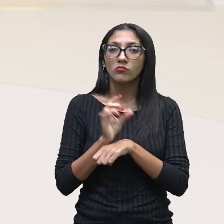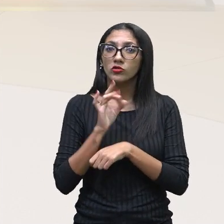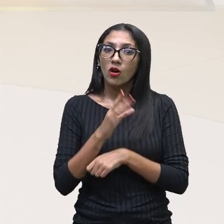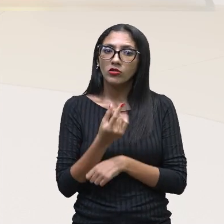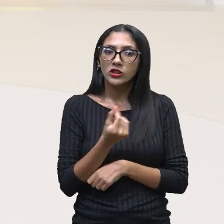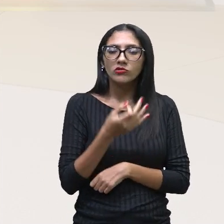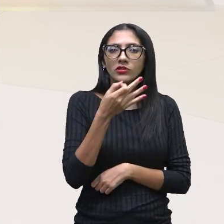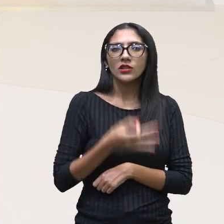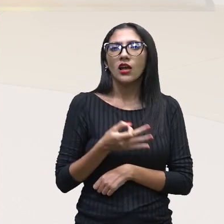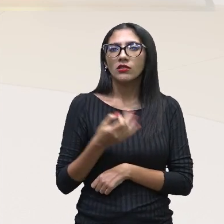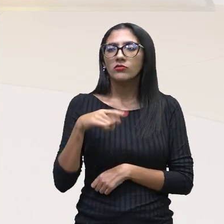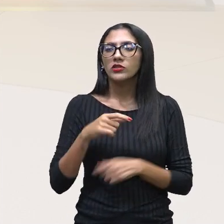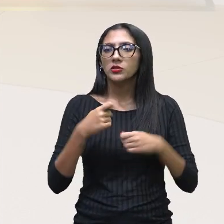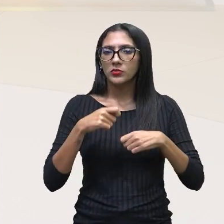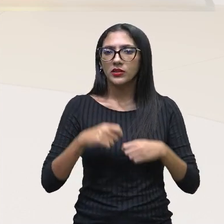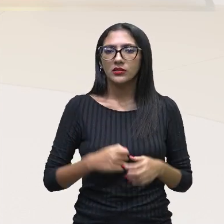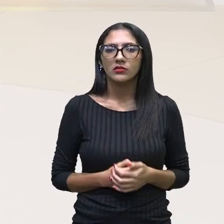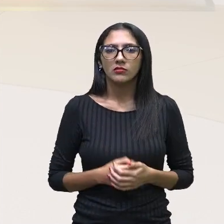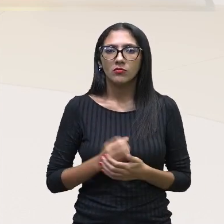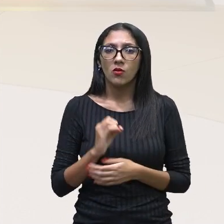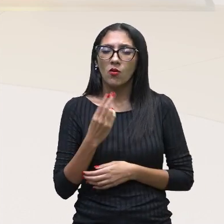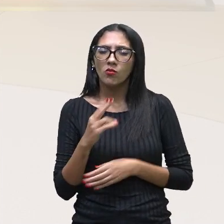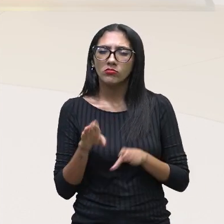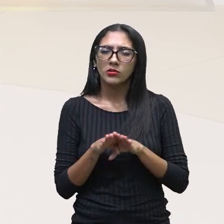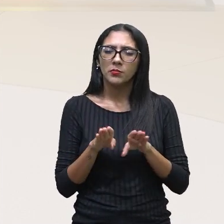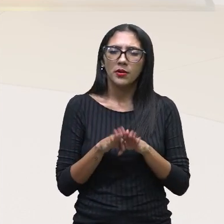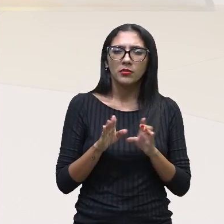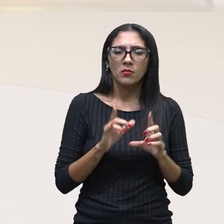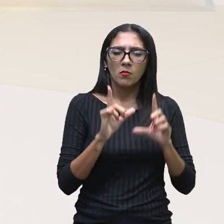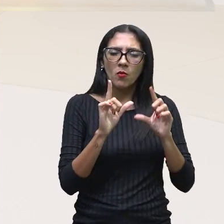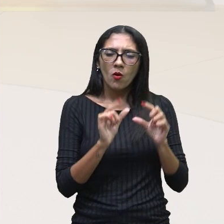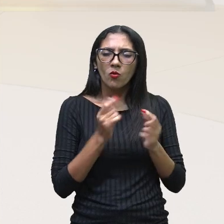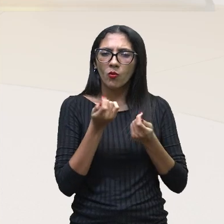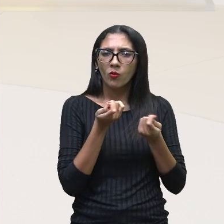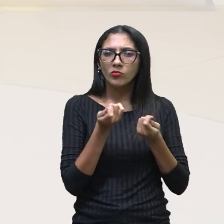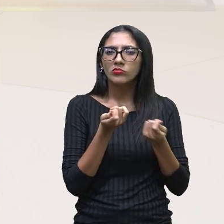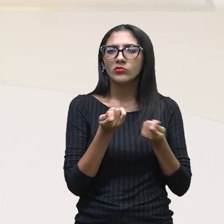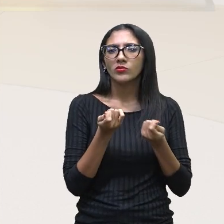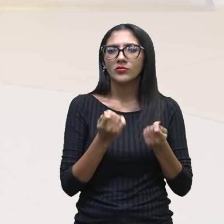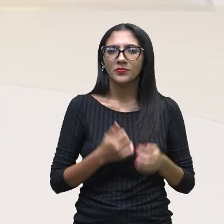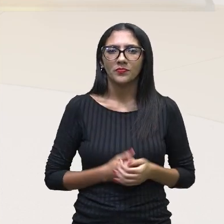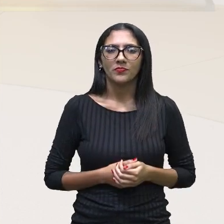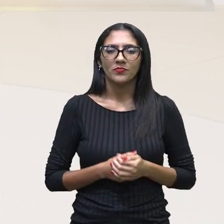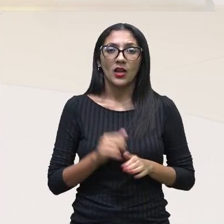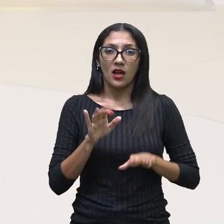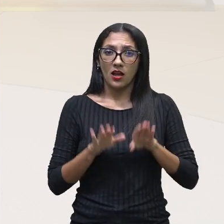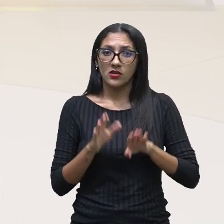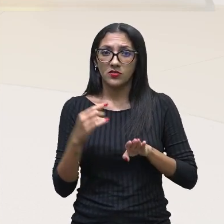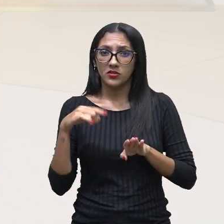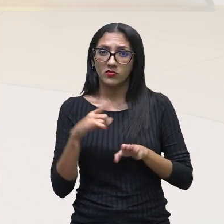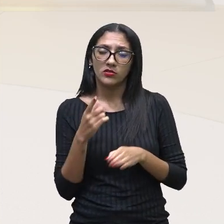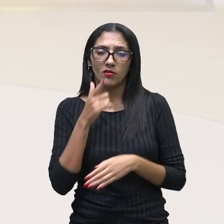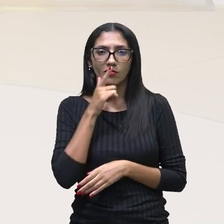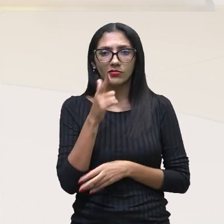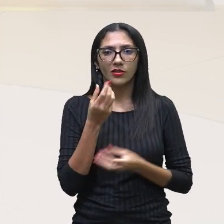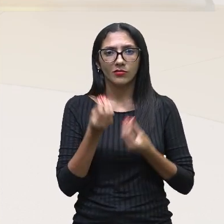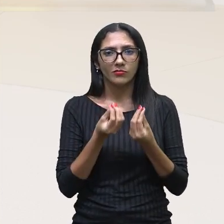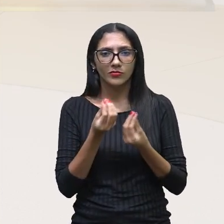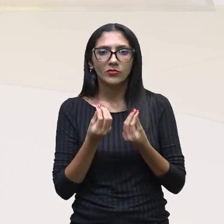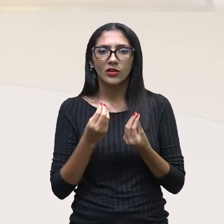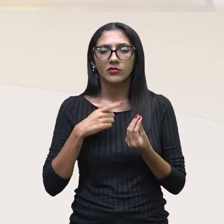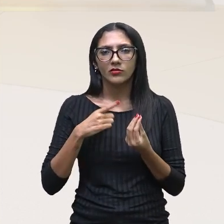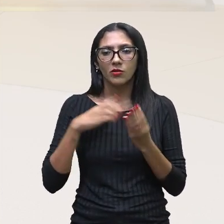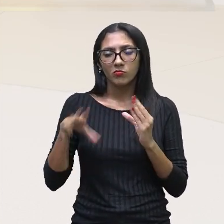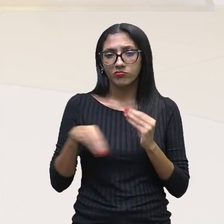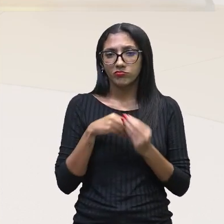necessário, ou se possível até um pouco menos que necessário, porque de repente você consegue aí completar com o teu